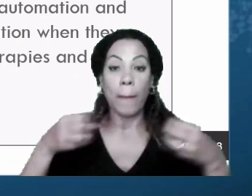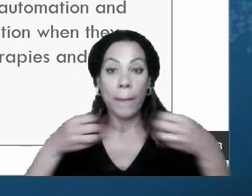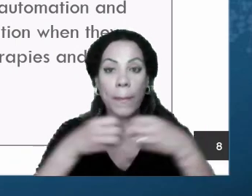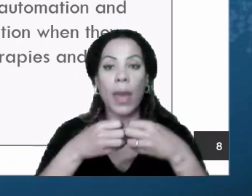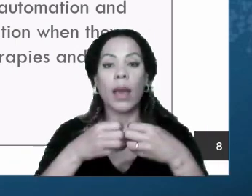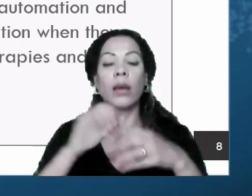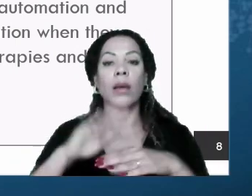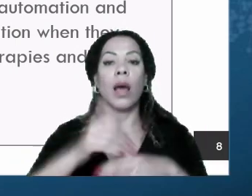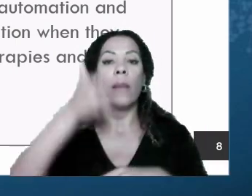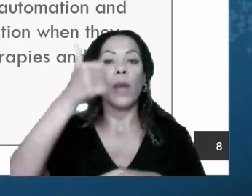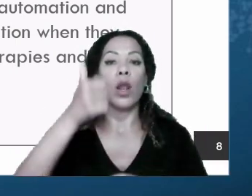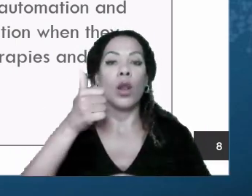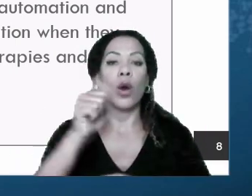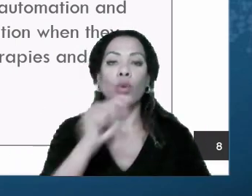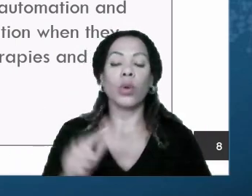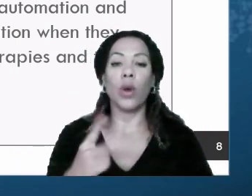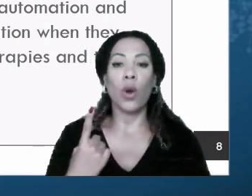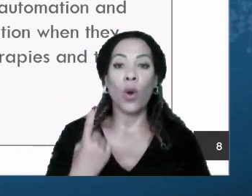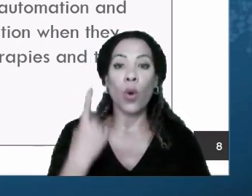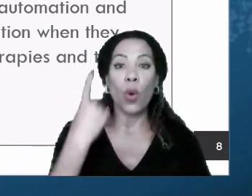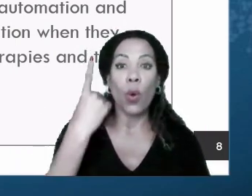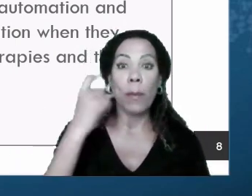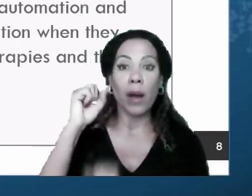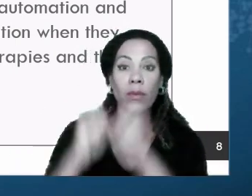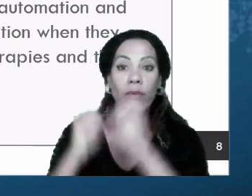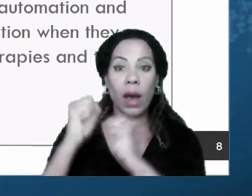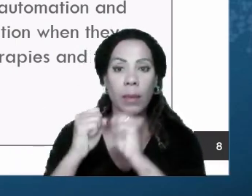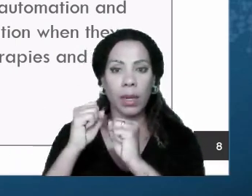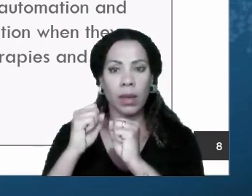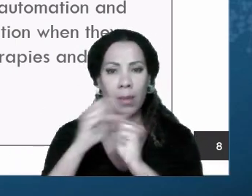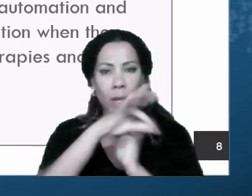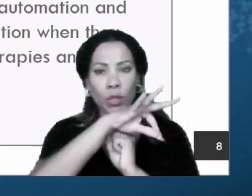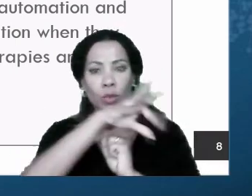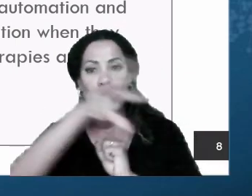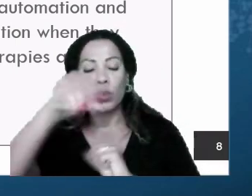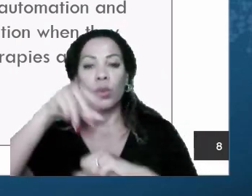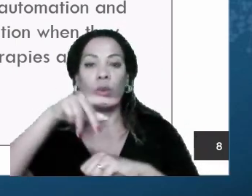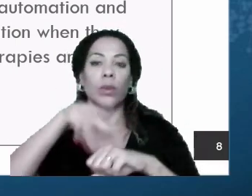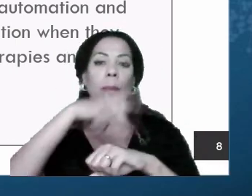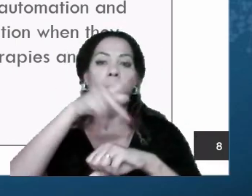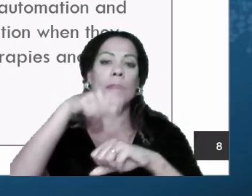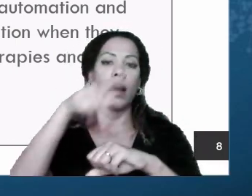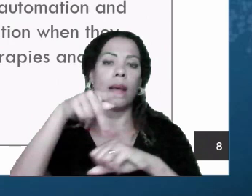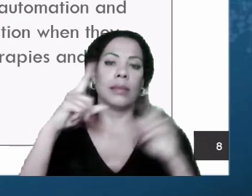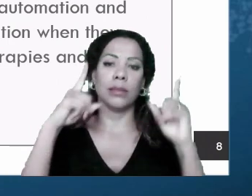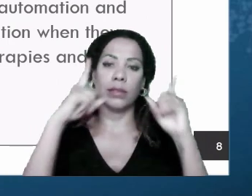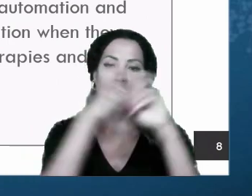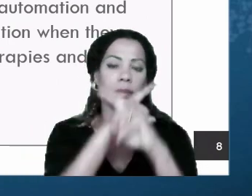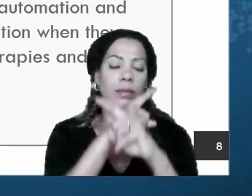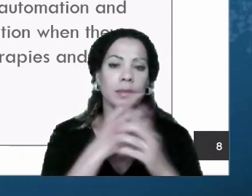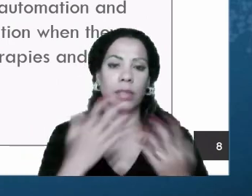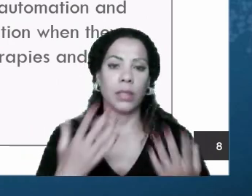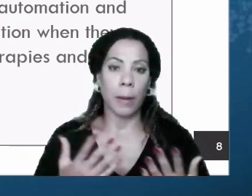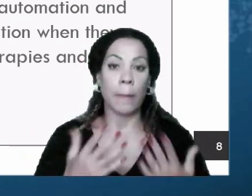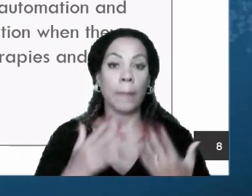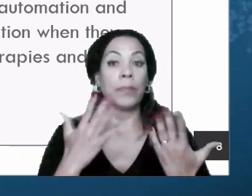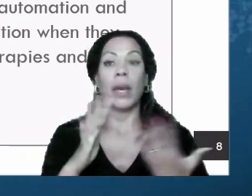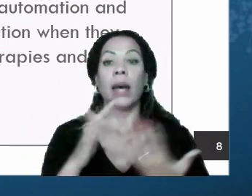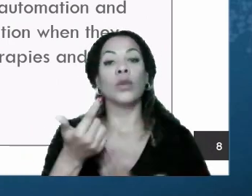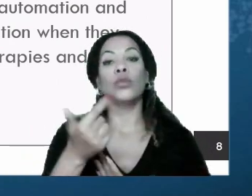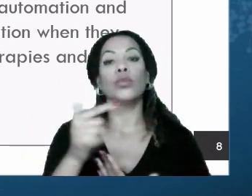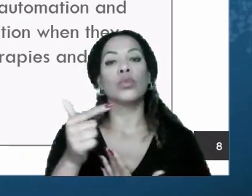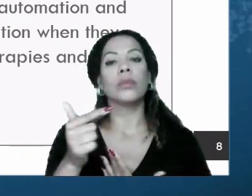única fábrica produzindo para o país inteiro. E não existem questões de